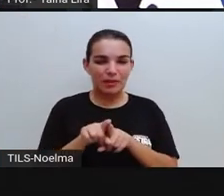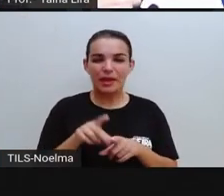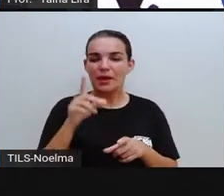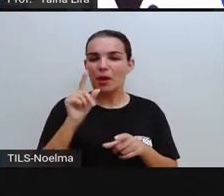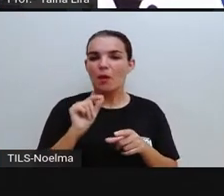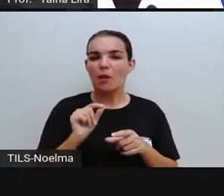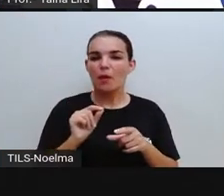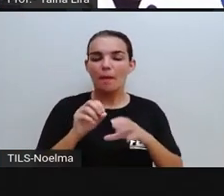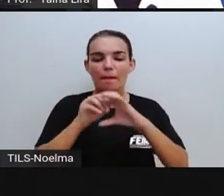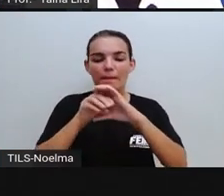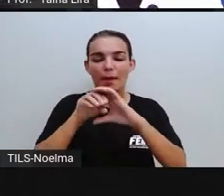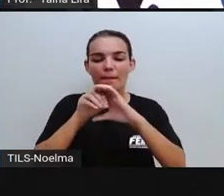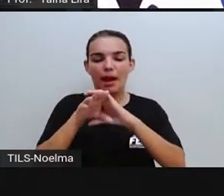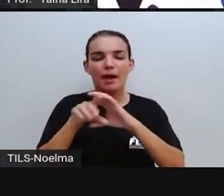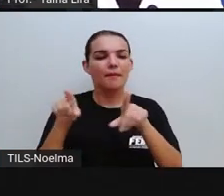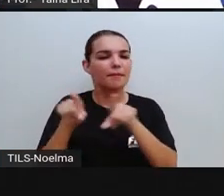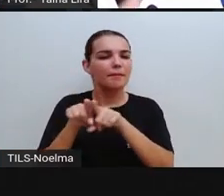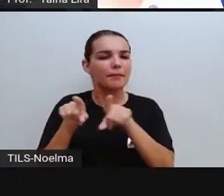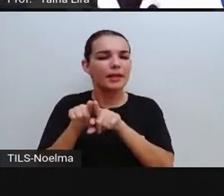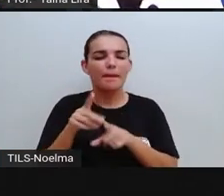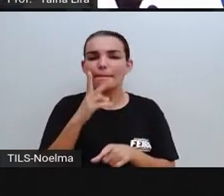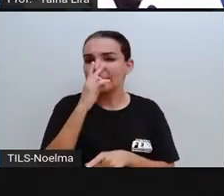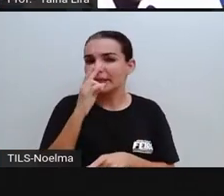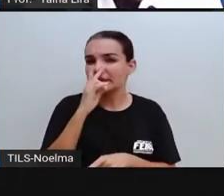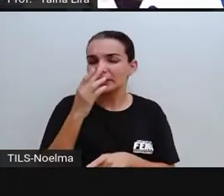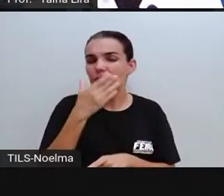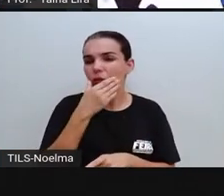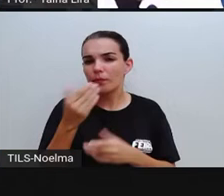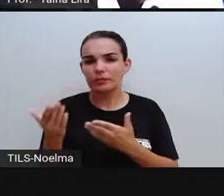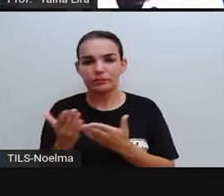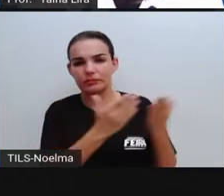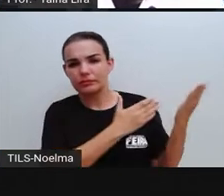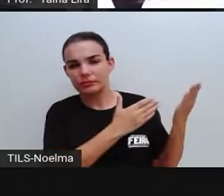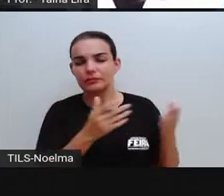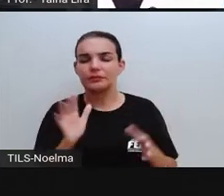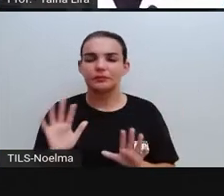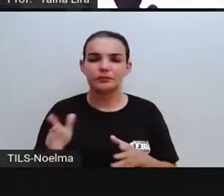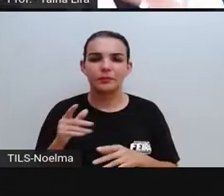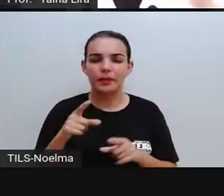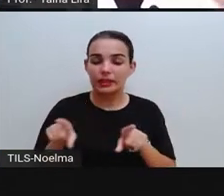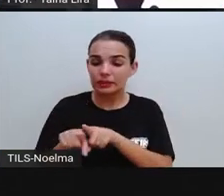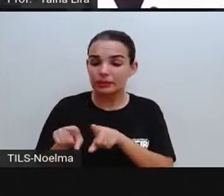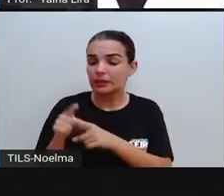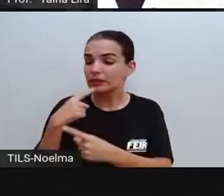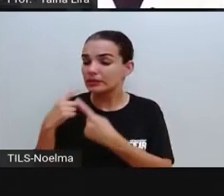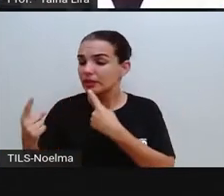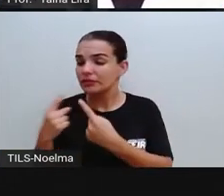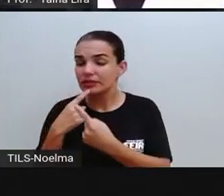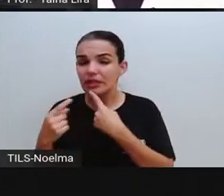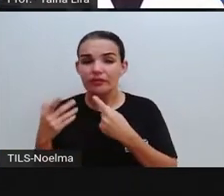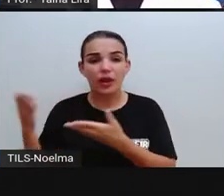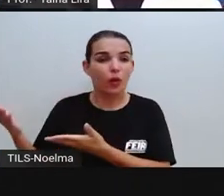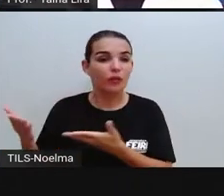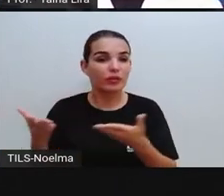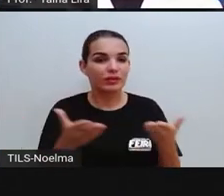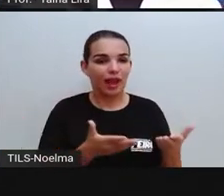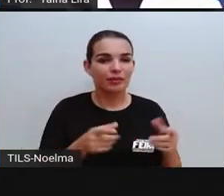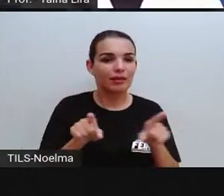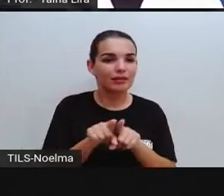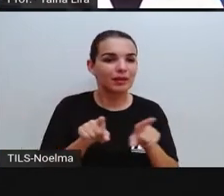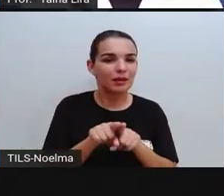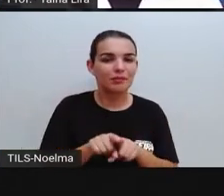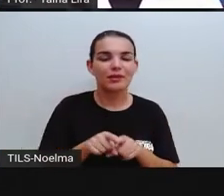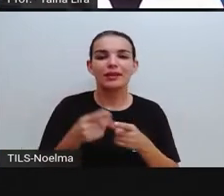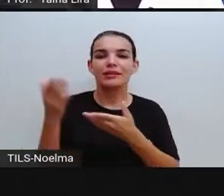era uma pergunta também, era um programa também onde ele entrevistava os seus convidados, e ele recebia lá